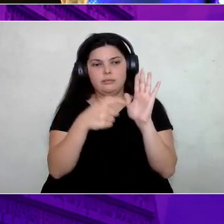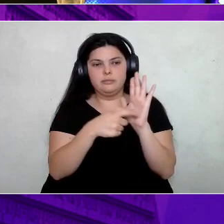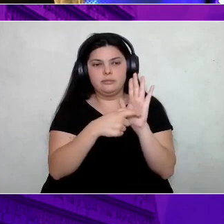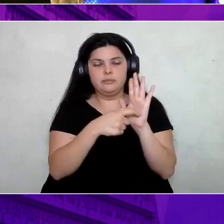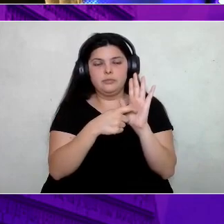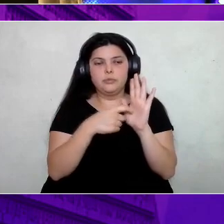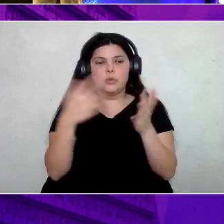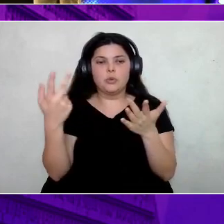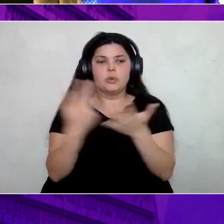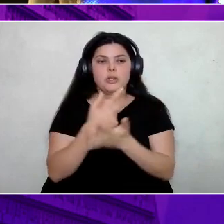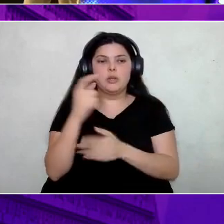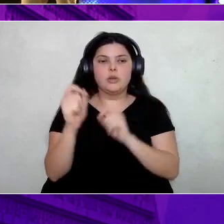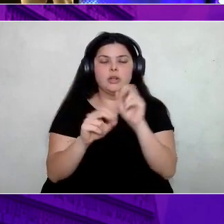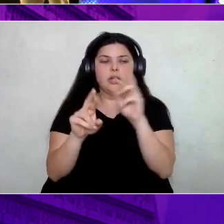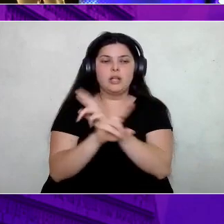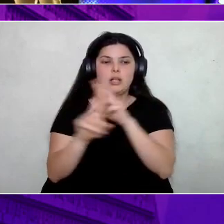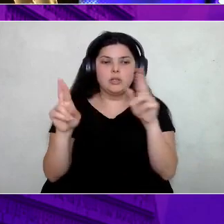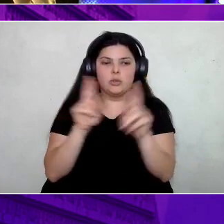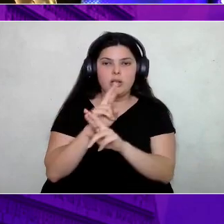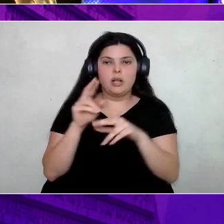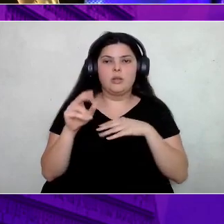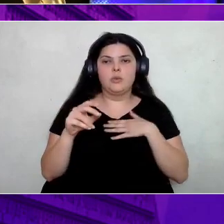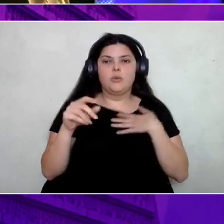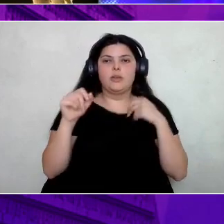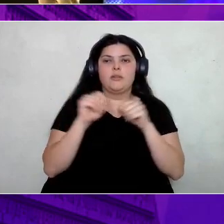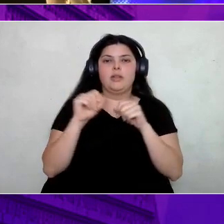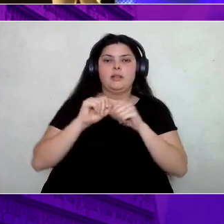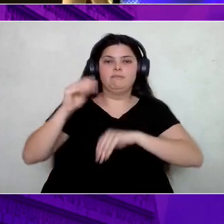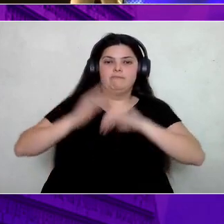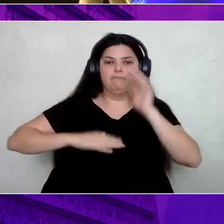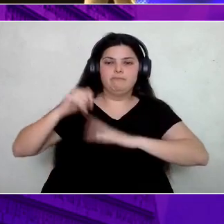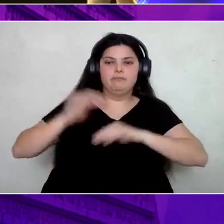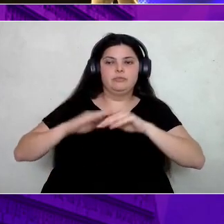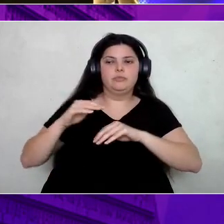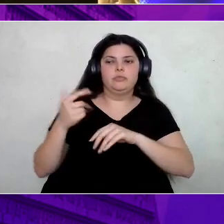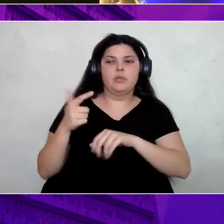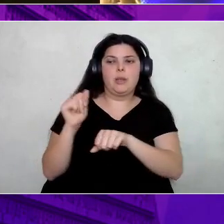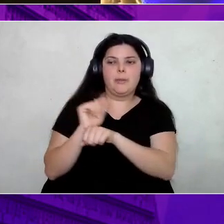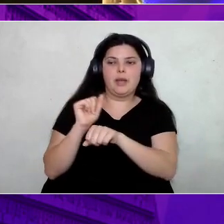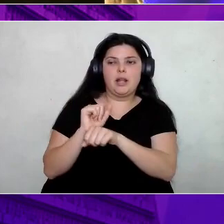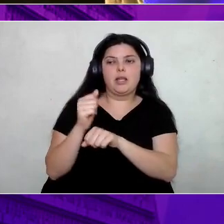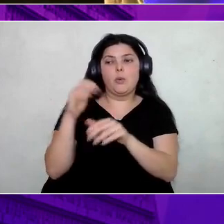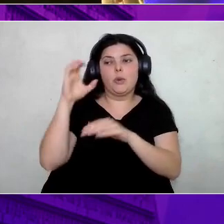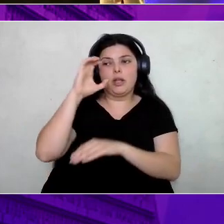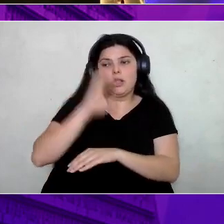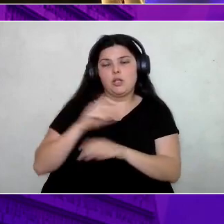relacionado ao que a gente fez e tem feito no Sem Parar, que é um dos nossos clientes.